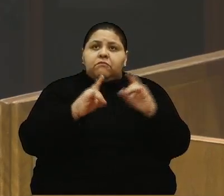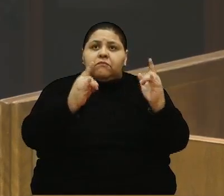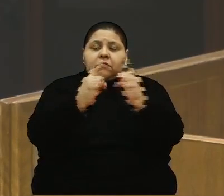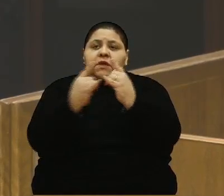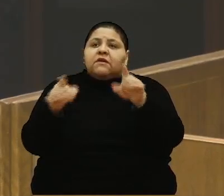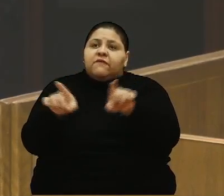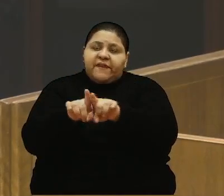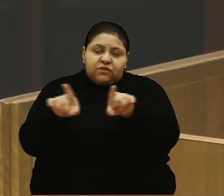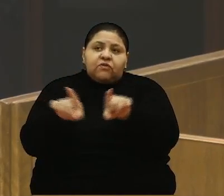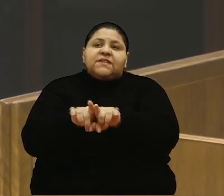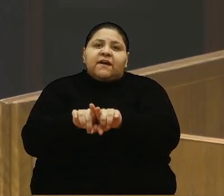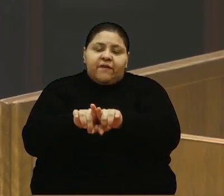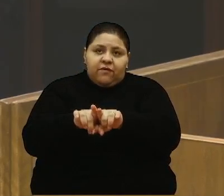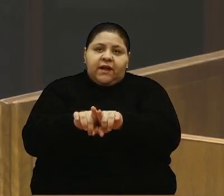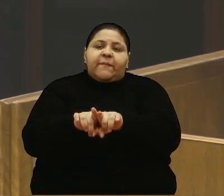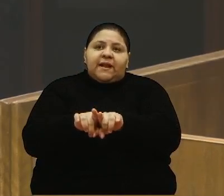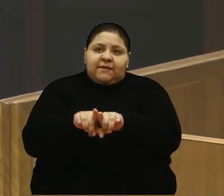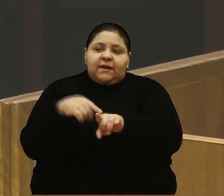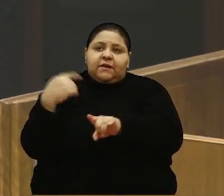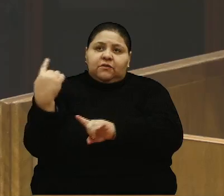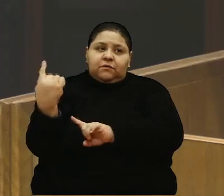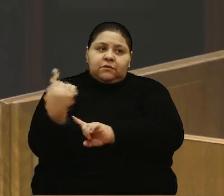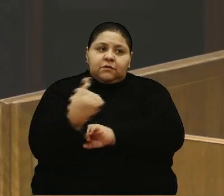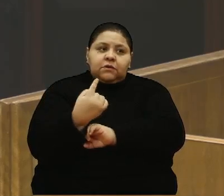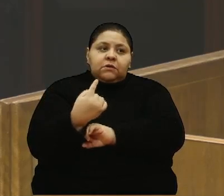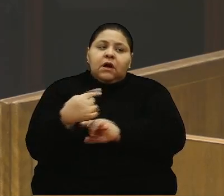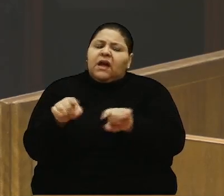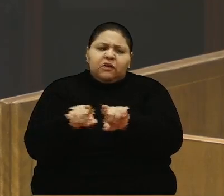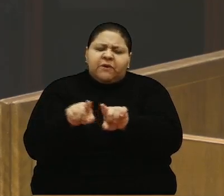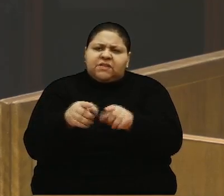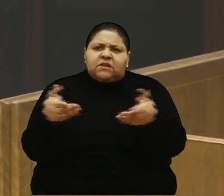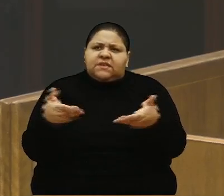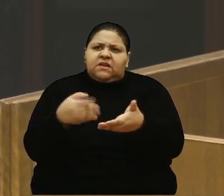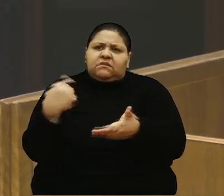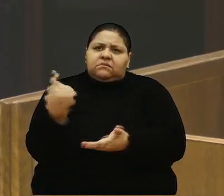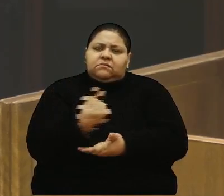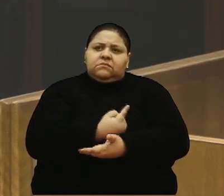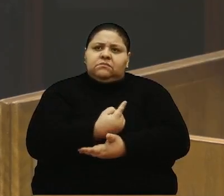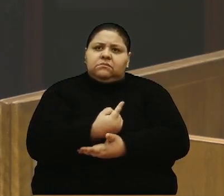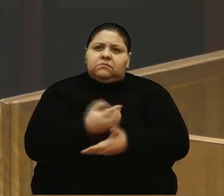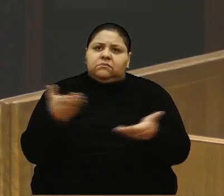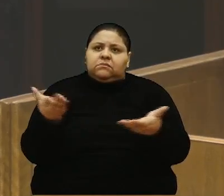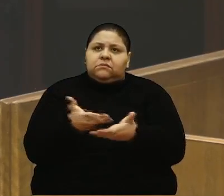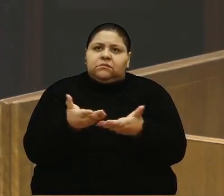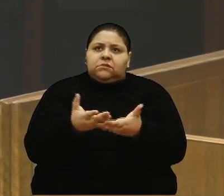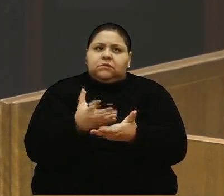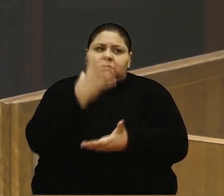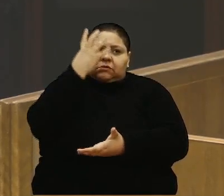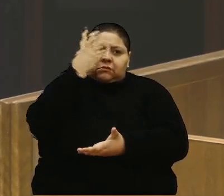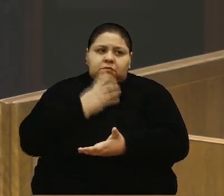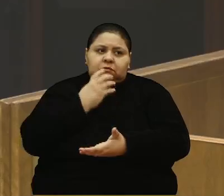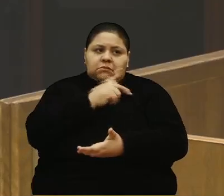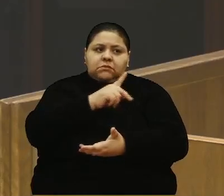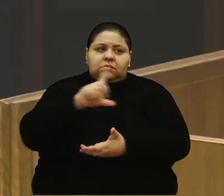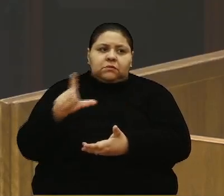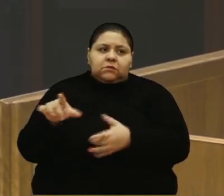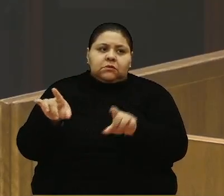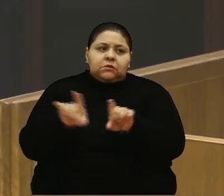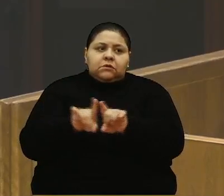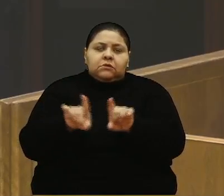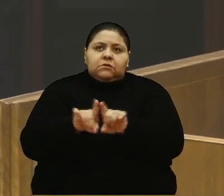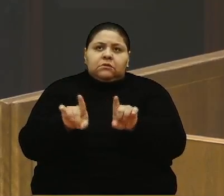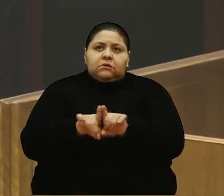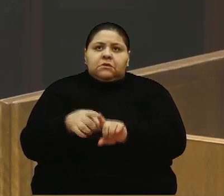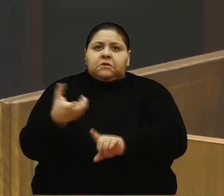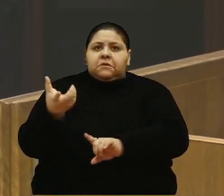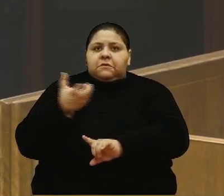Nacional do Meio Ambiente e o Instituto Chico Mendes ficaram bravos com esse PL, não gostam desse PL,